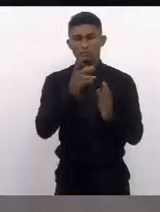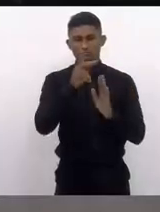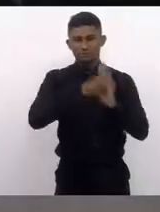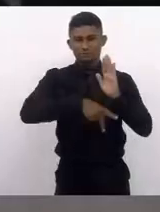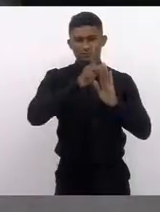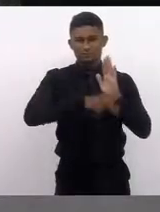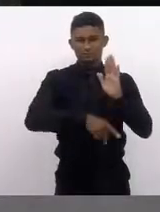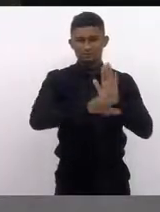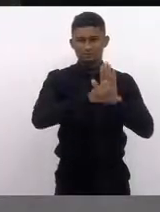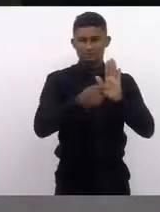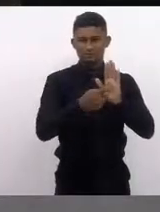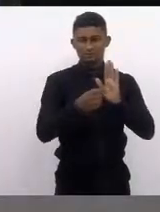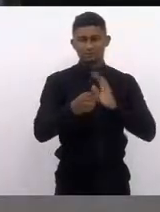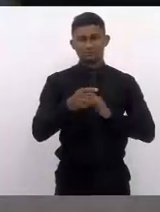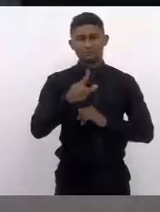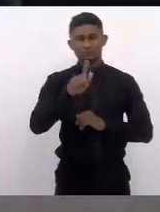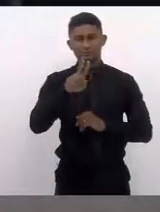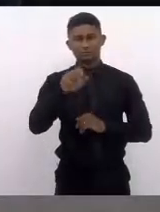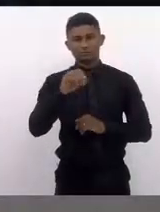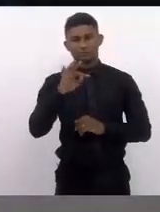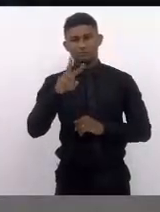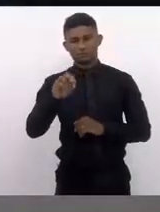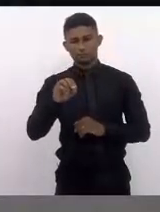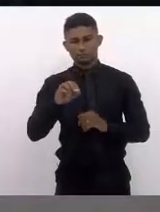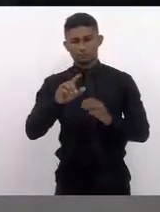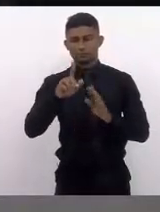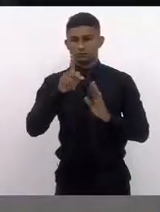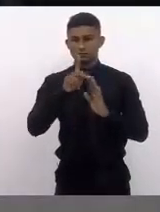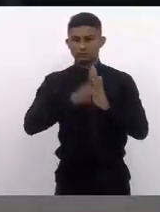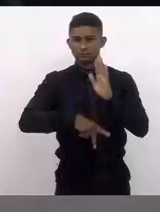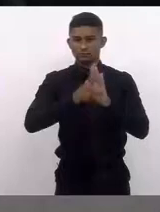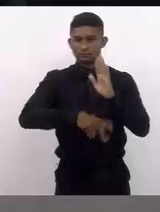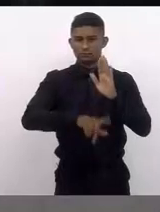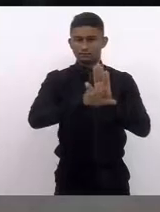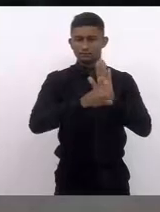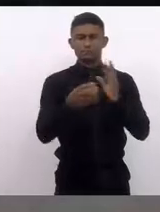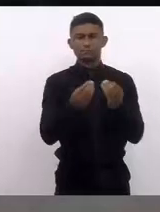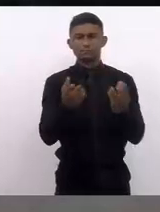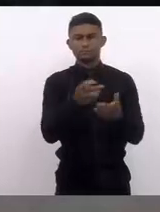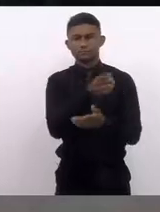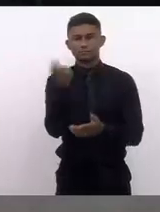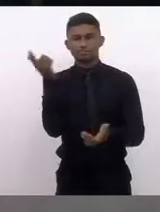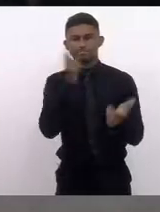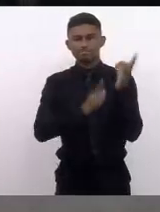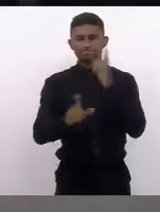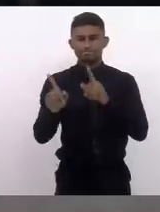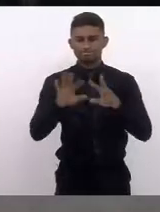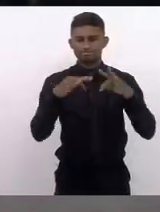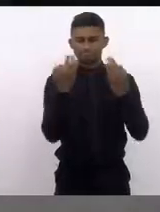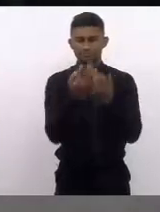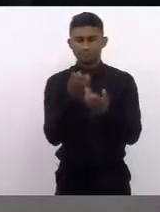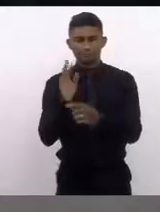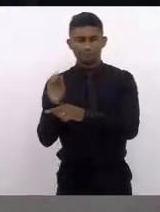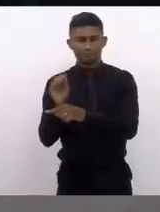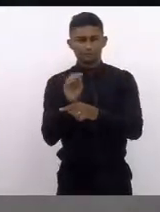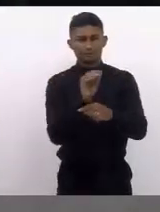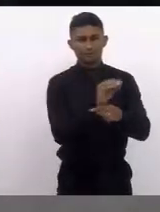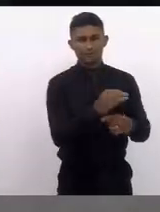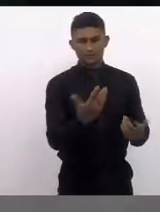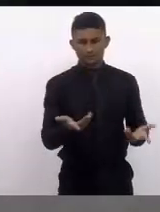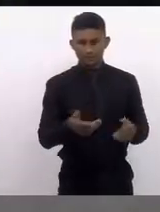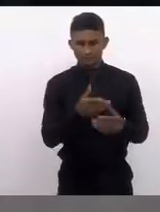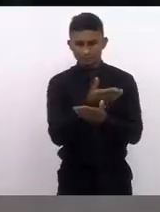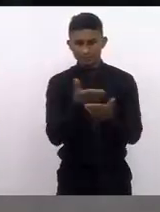projeto direito Gustavo Smith para dar oportunidade para que vocês consigam manter a família que vocês o